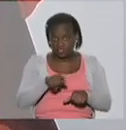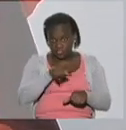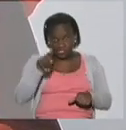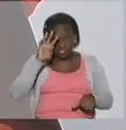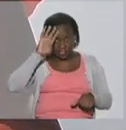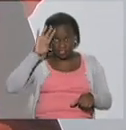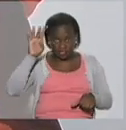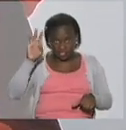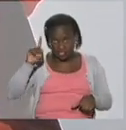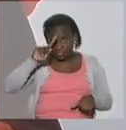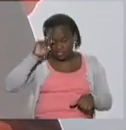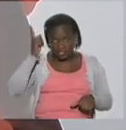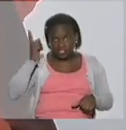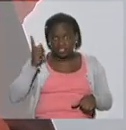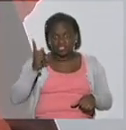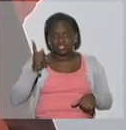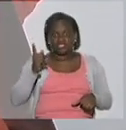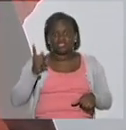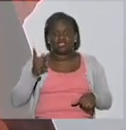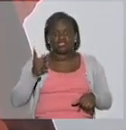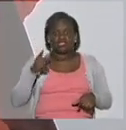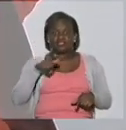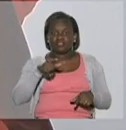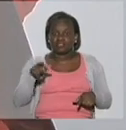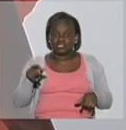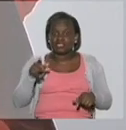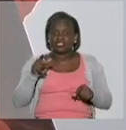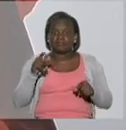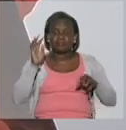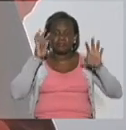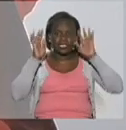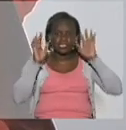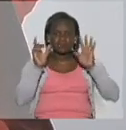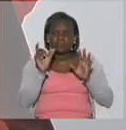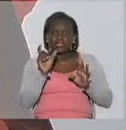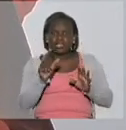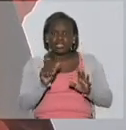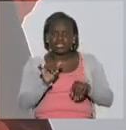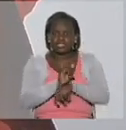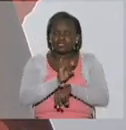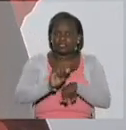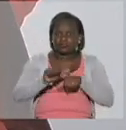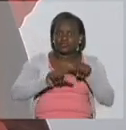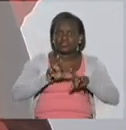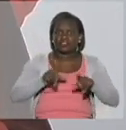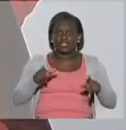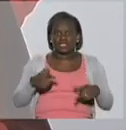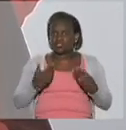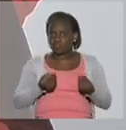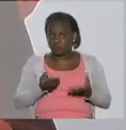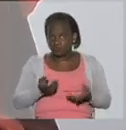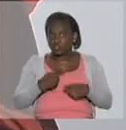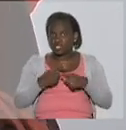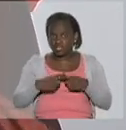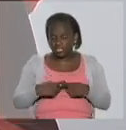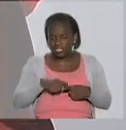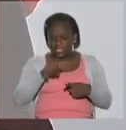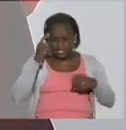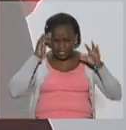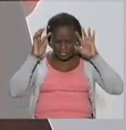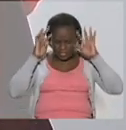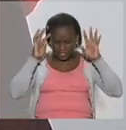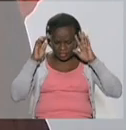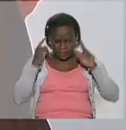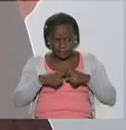nomenclatura, o que faz com que eles pensem na palavra de uma outra forma. E aí eles